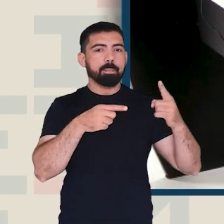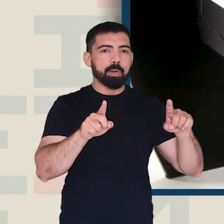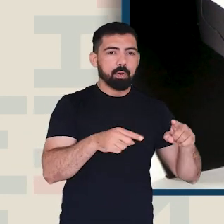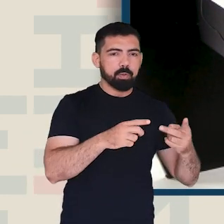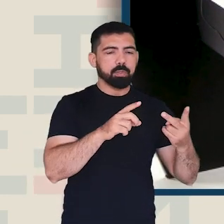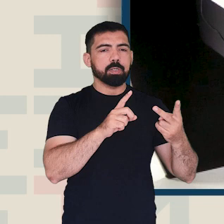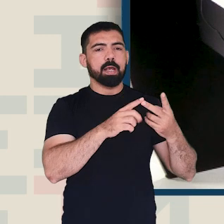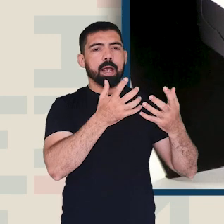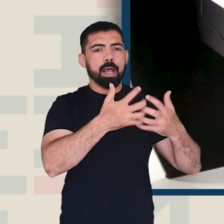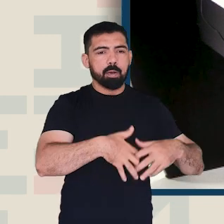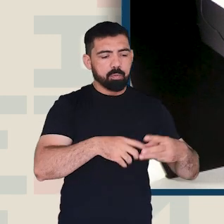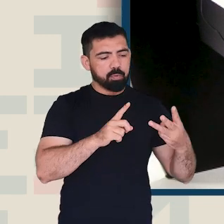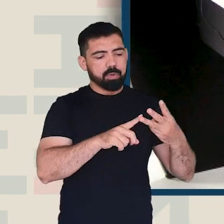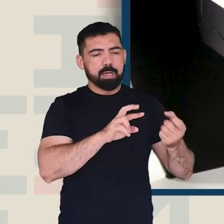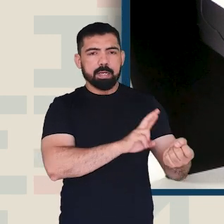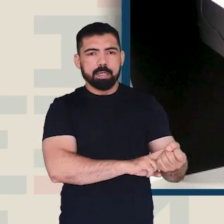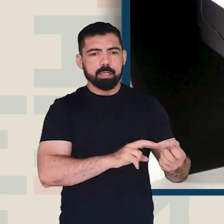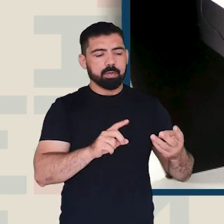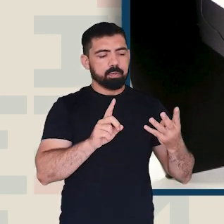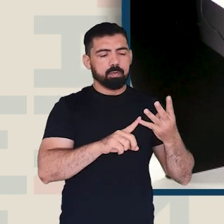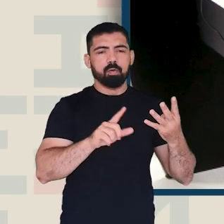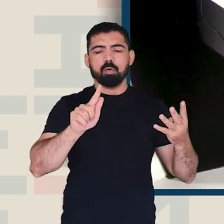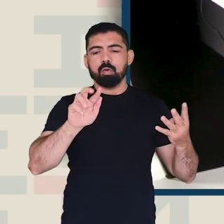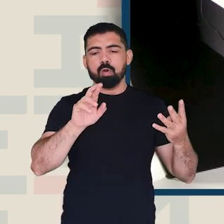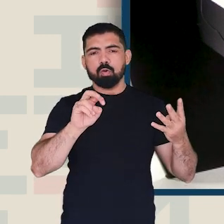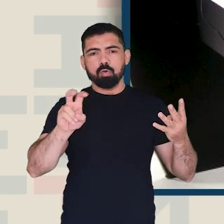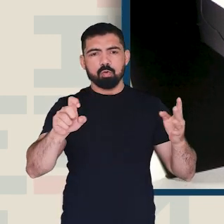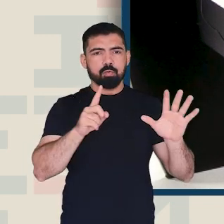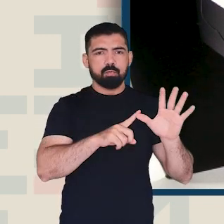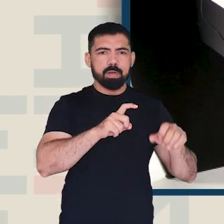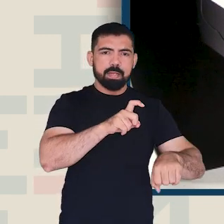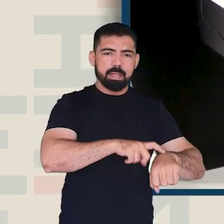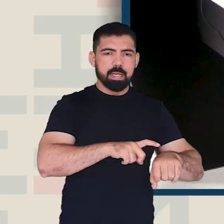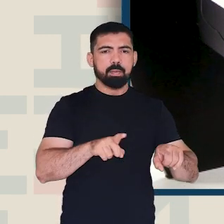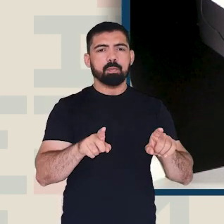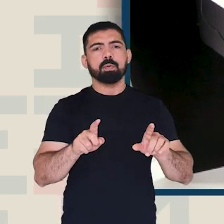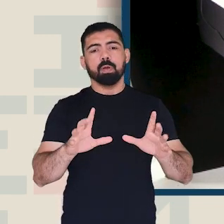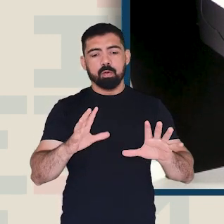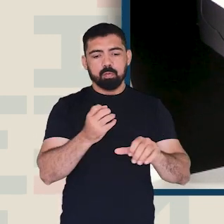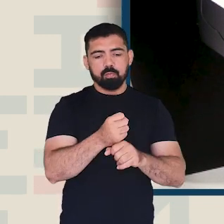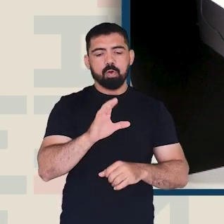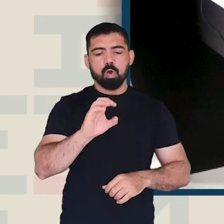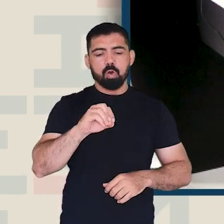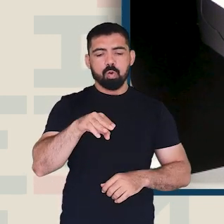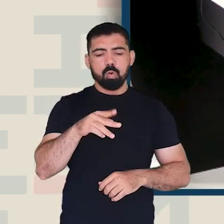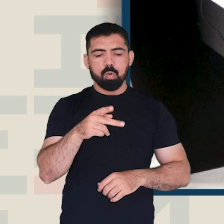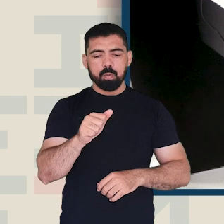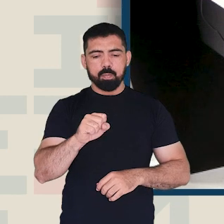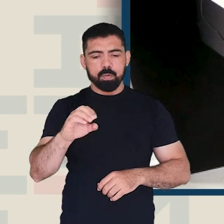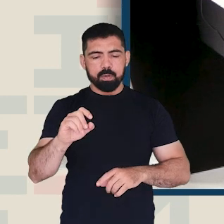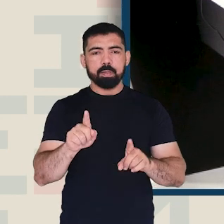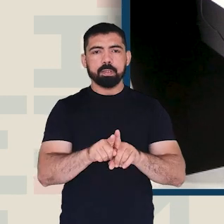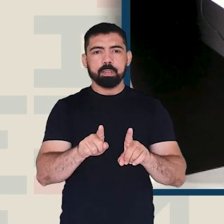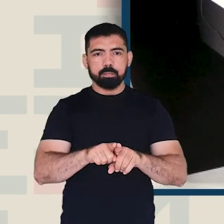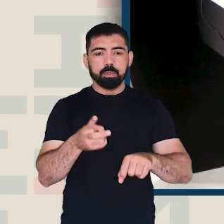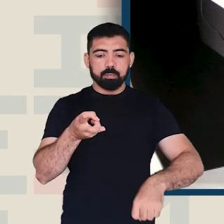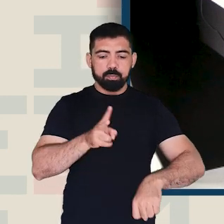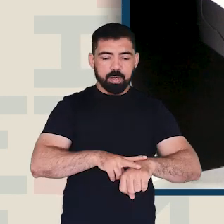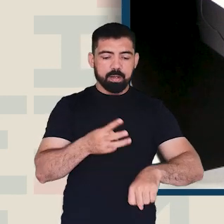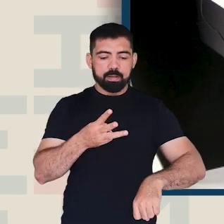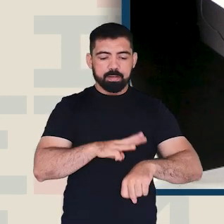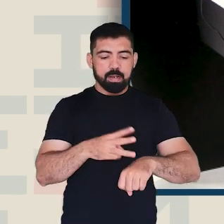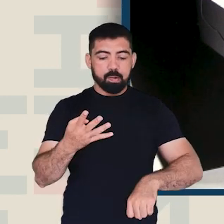harmonia, o que é ritmo, o que é groove, o que é tempo, o que é compasso e quais são os gêneros binário, ternário e quaternário.